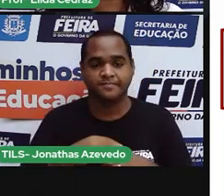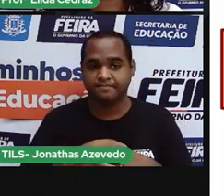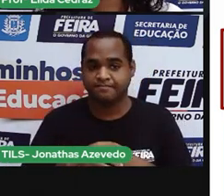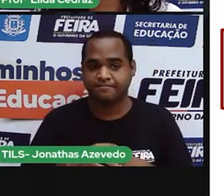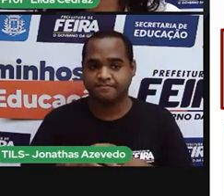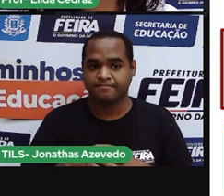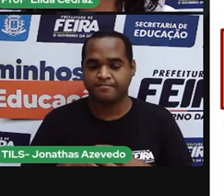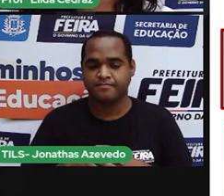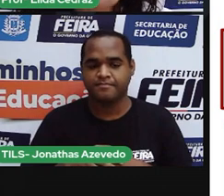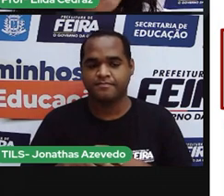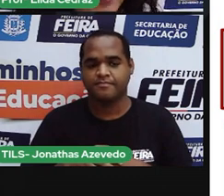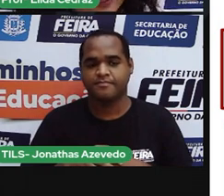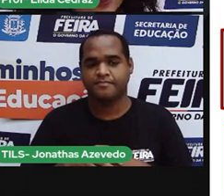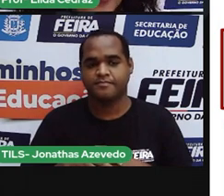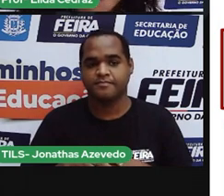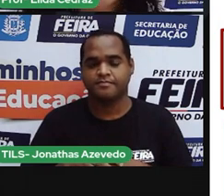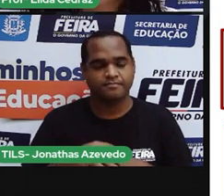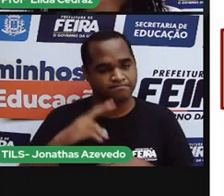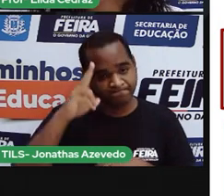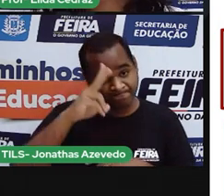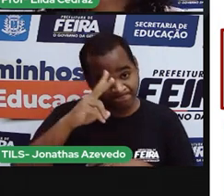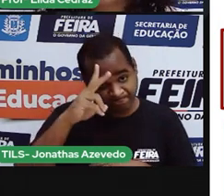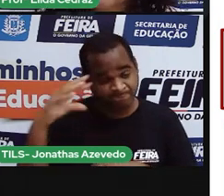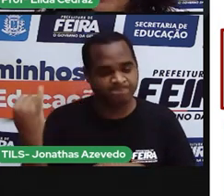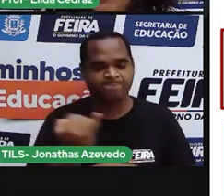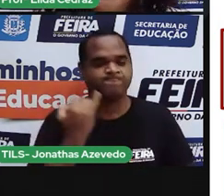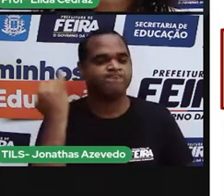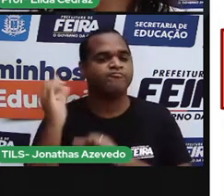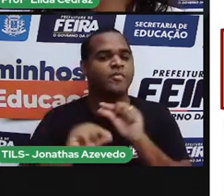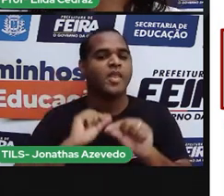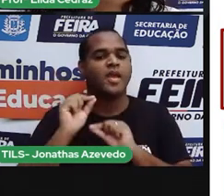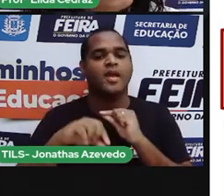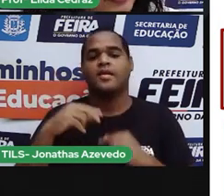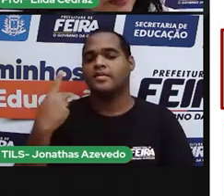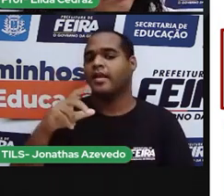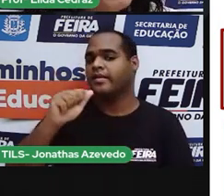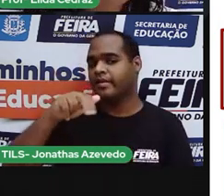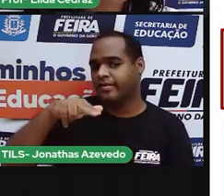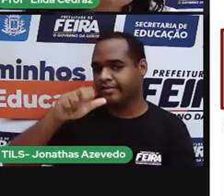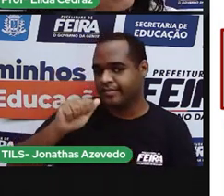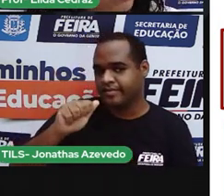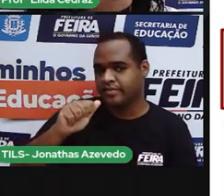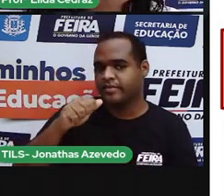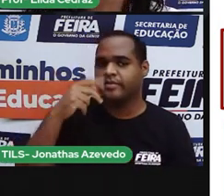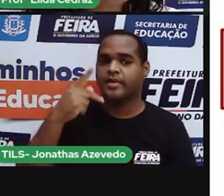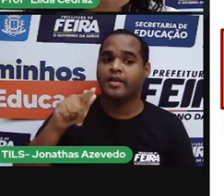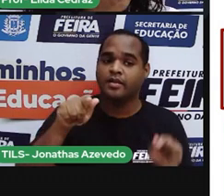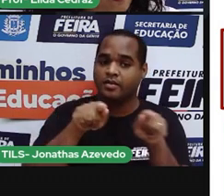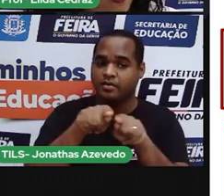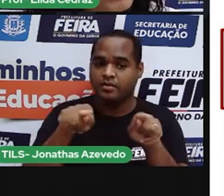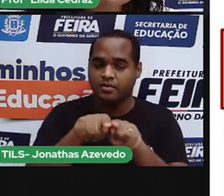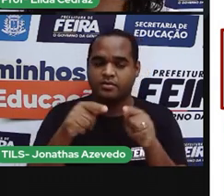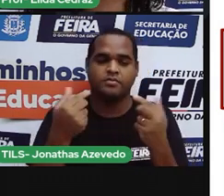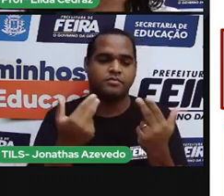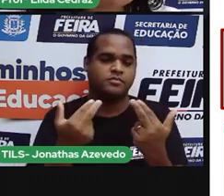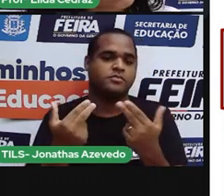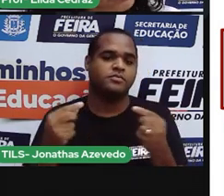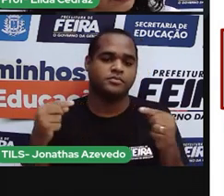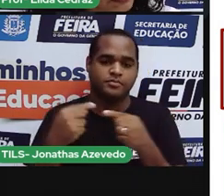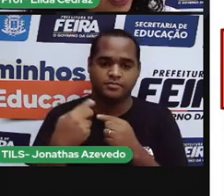total? Lembrando que Ana também ficou com